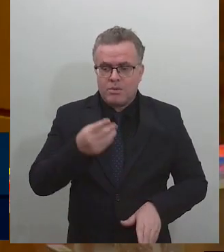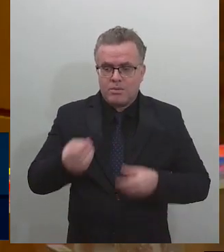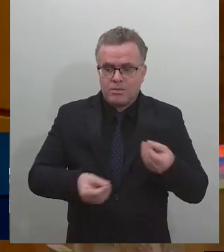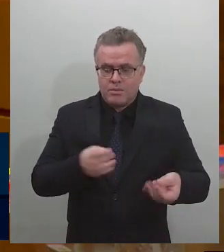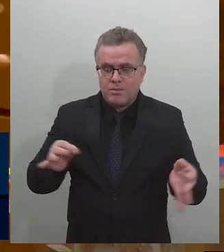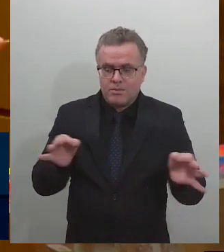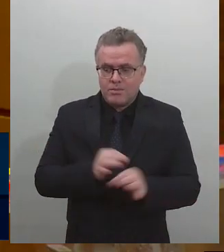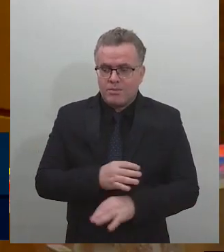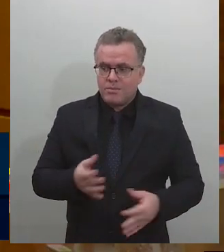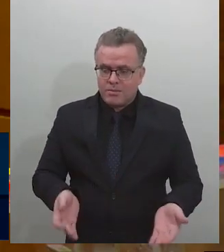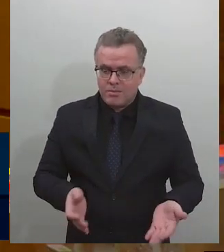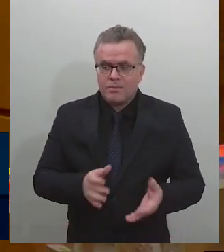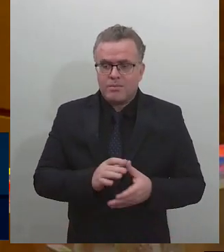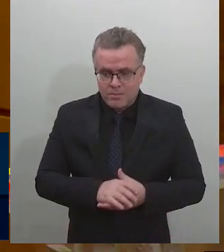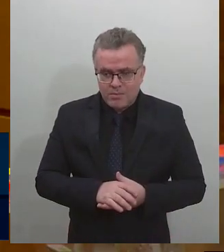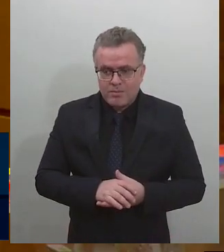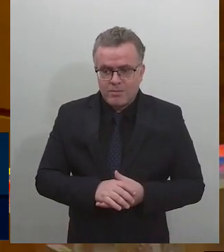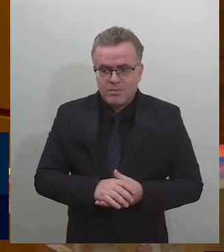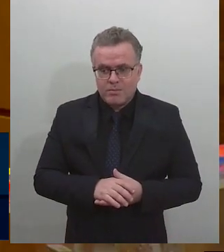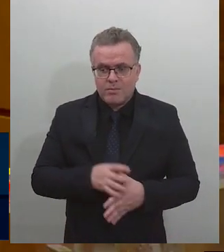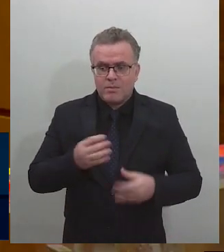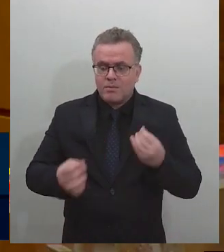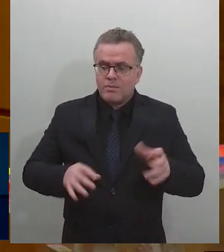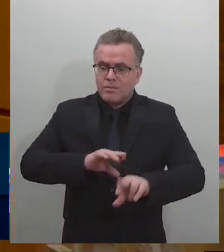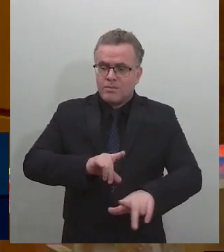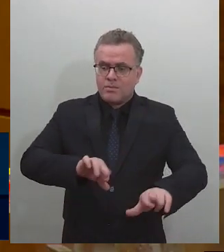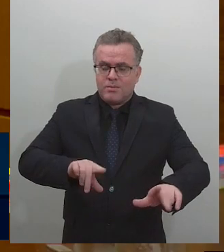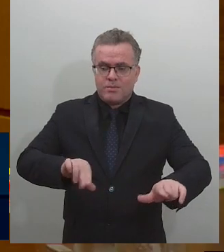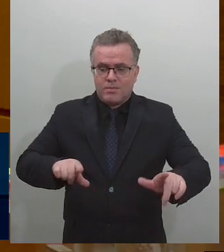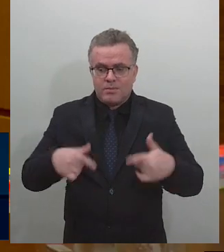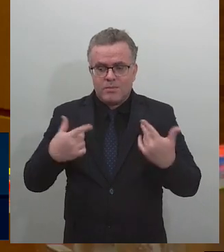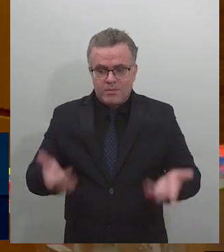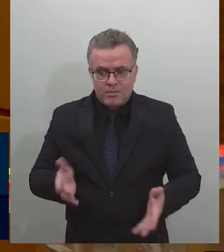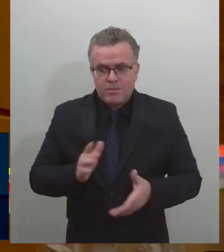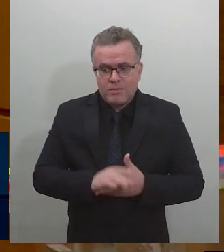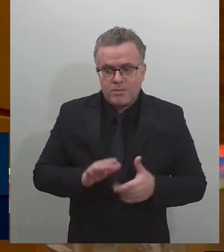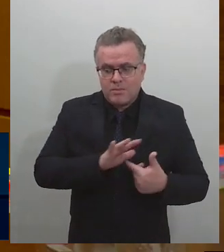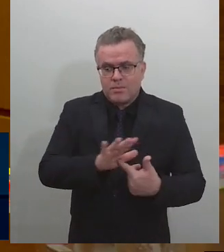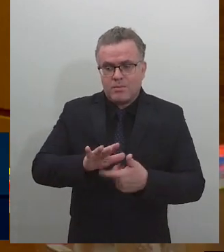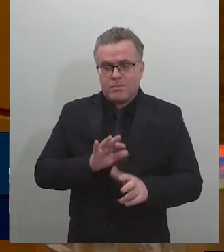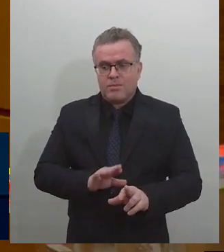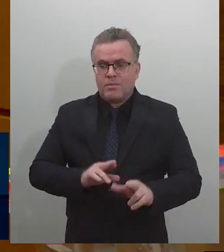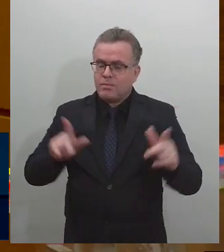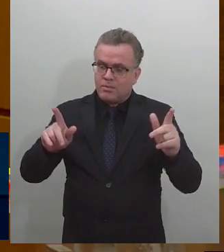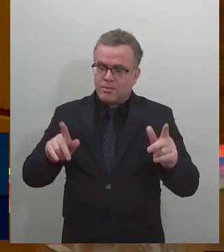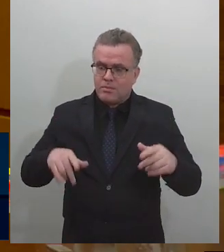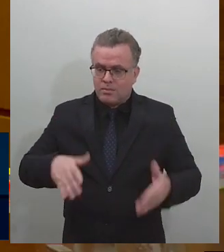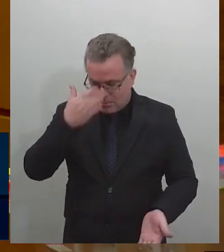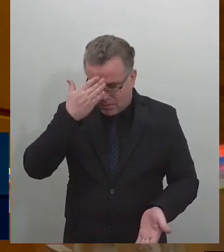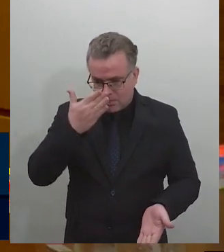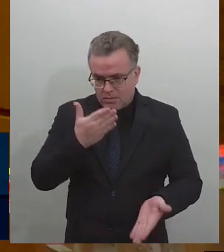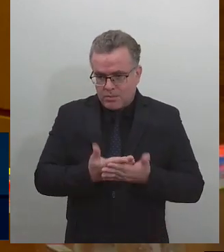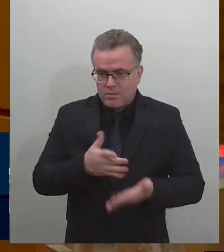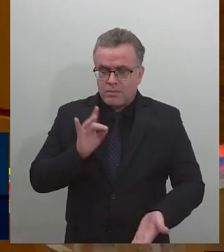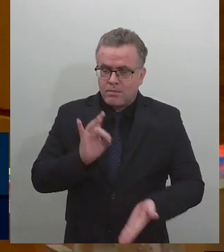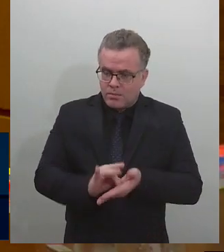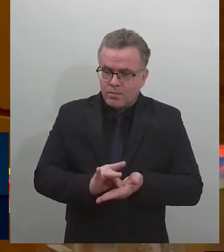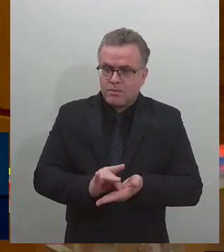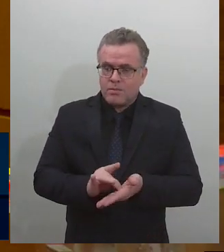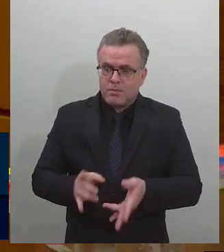que tem vários homens também, mas é algo diferenciado. Eu tenho certeza que se a gente tiver uma mulher, e que essa